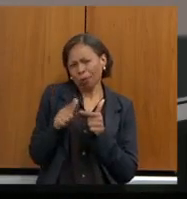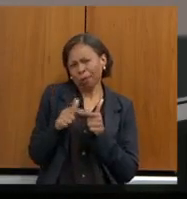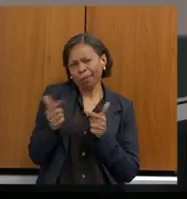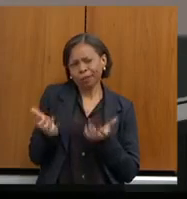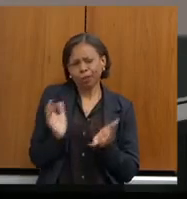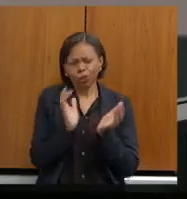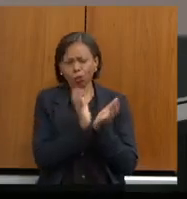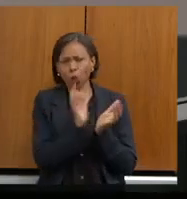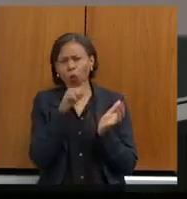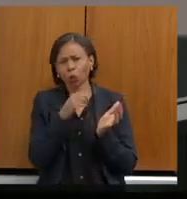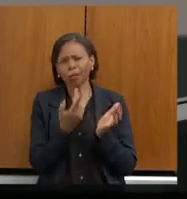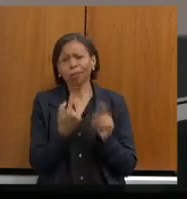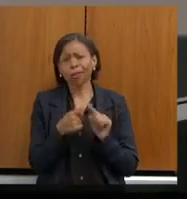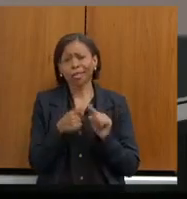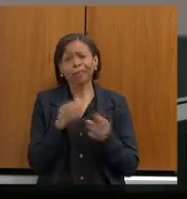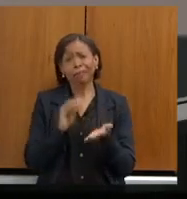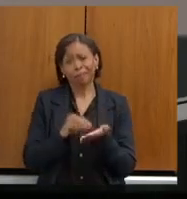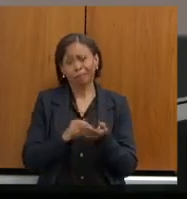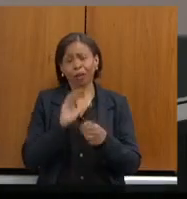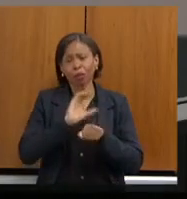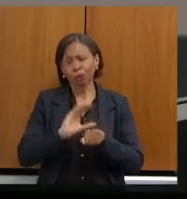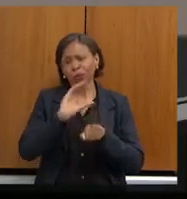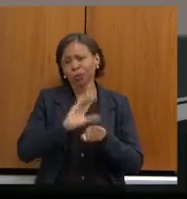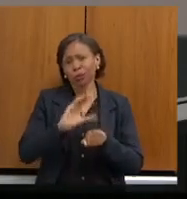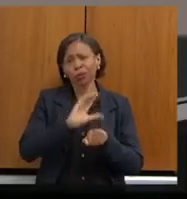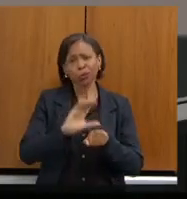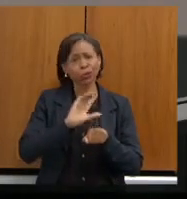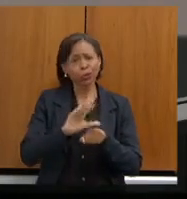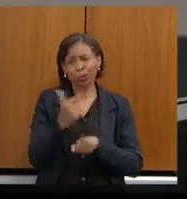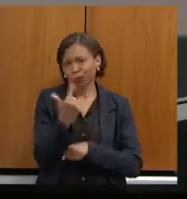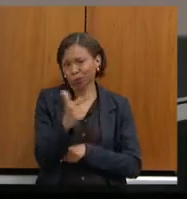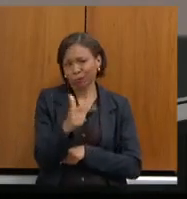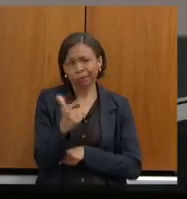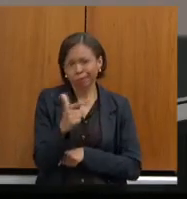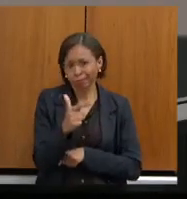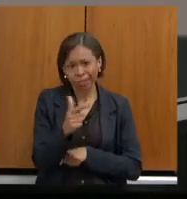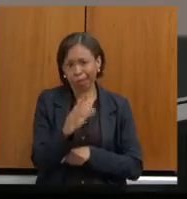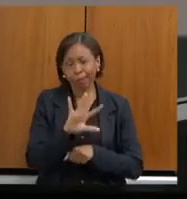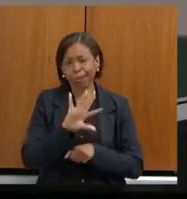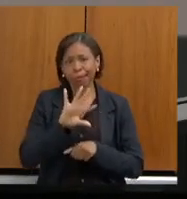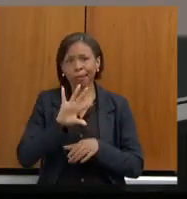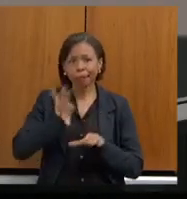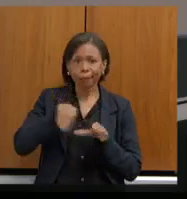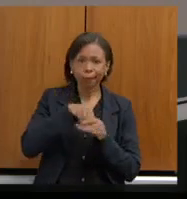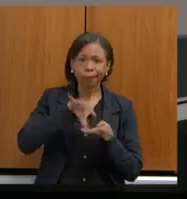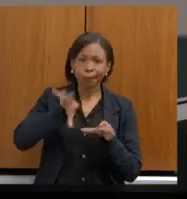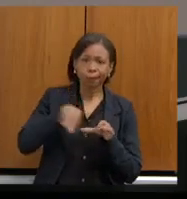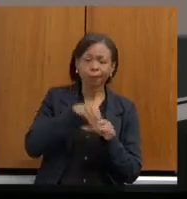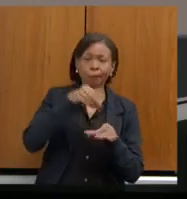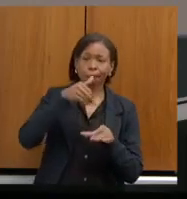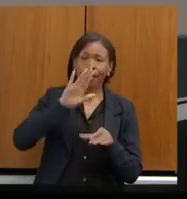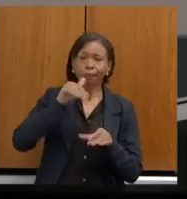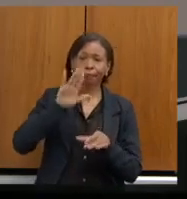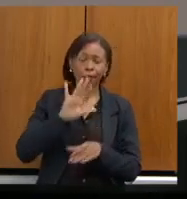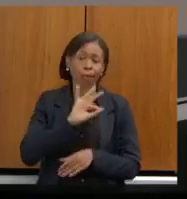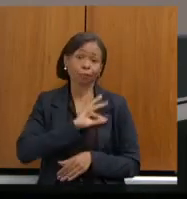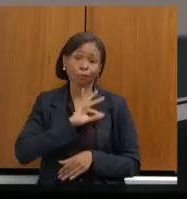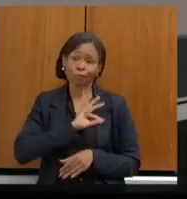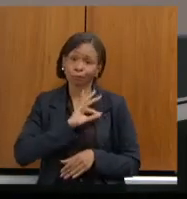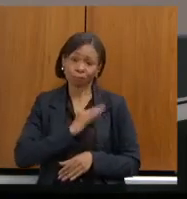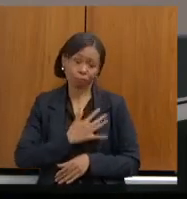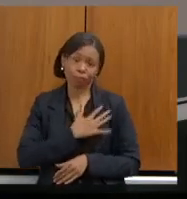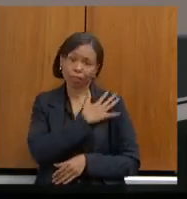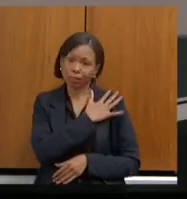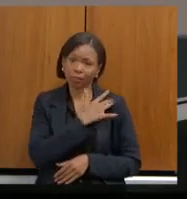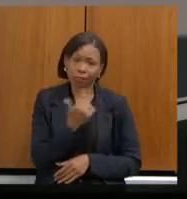cursos é todo ano né para poder repor a quantidade necessária de policiais militares